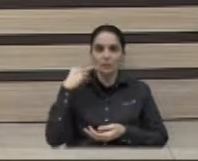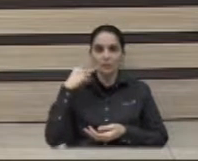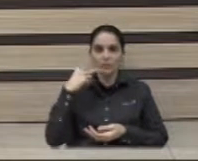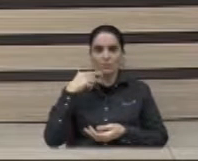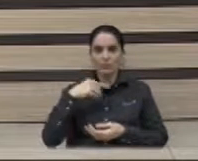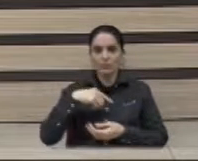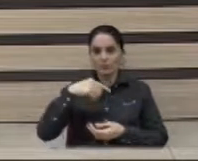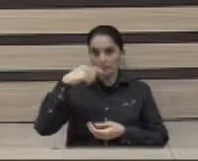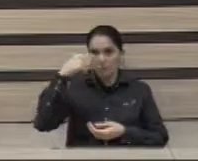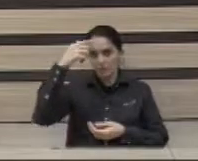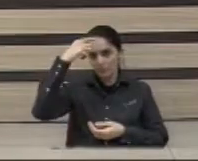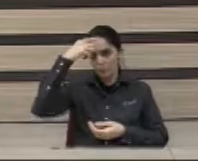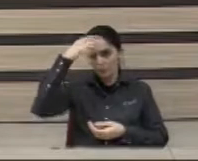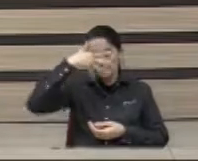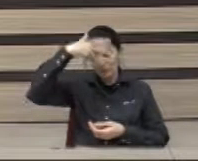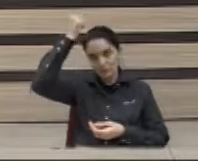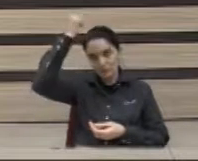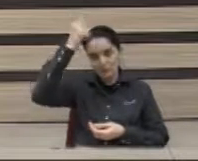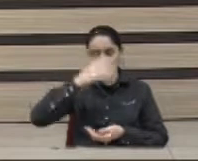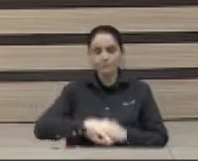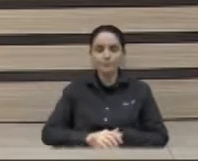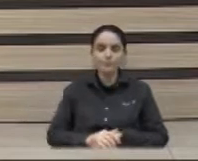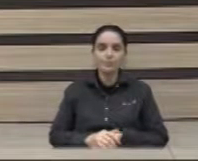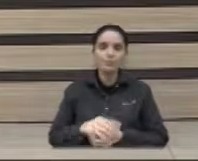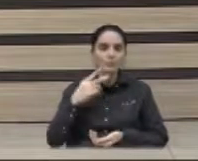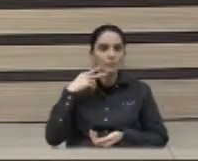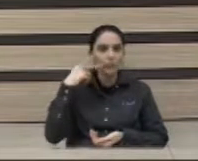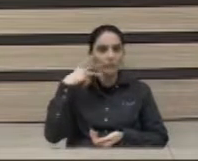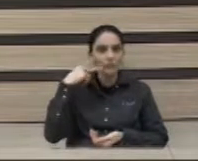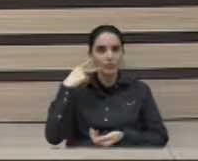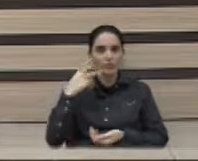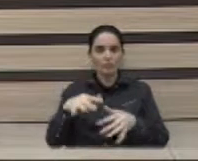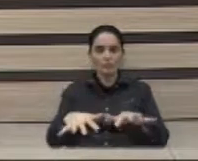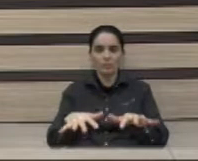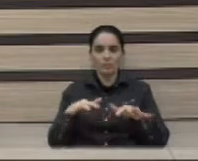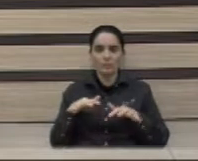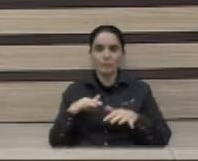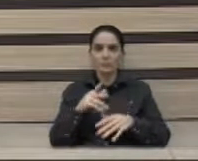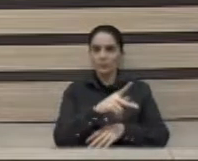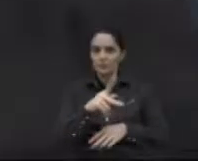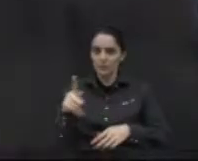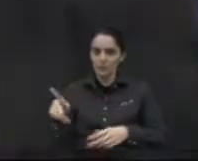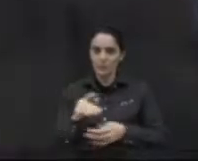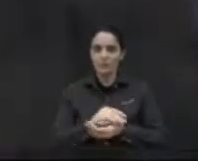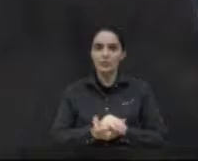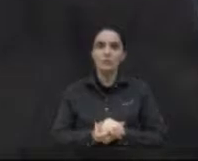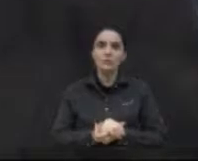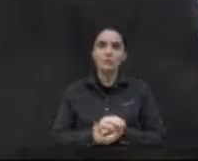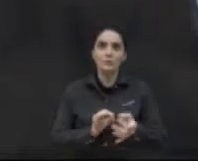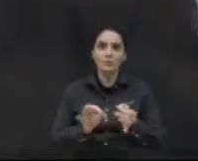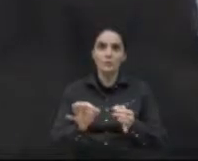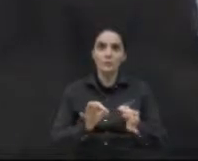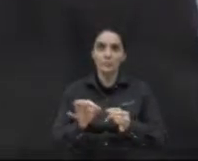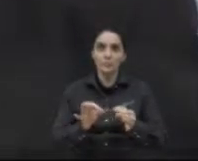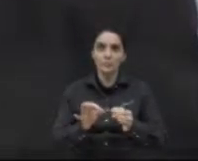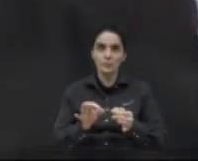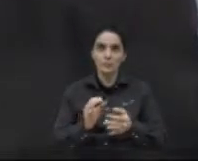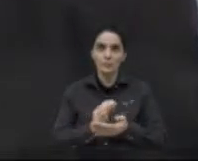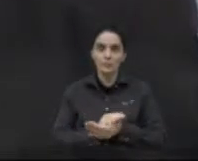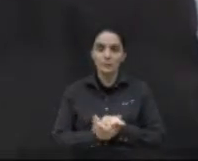Andrade. Senhor presidente, senhores vereadores, vereadoras, povo que nos acompanha. Portanto, o projeto e a emenda também.